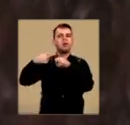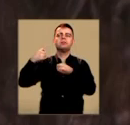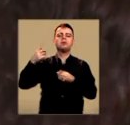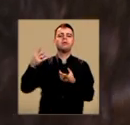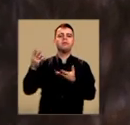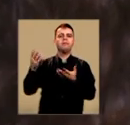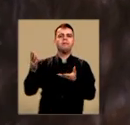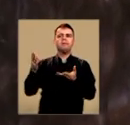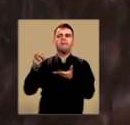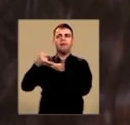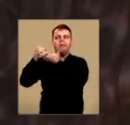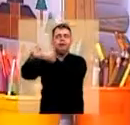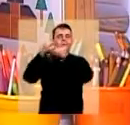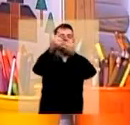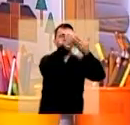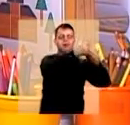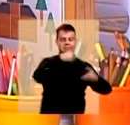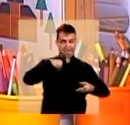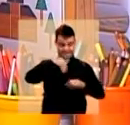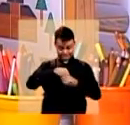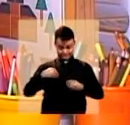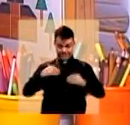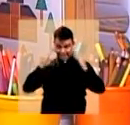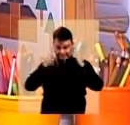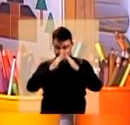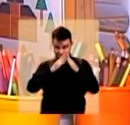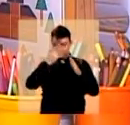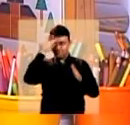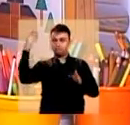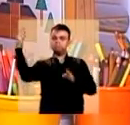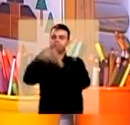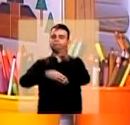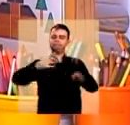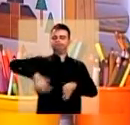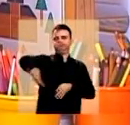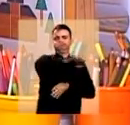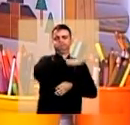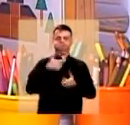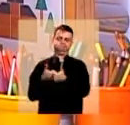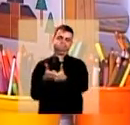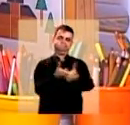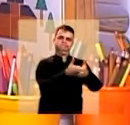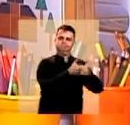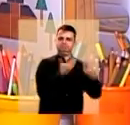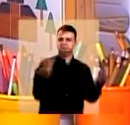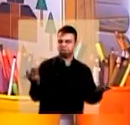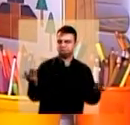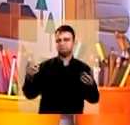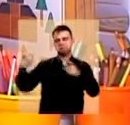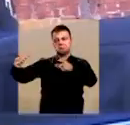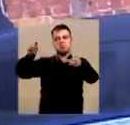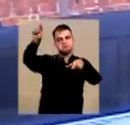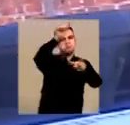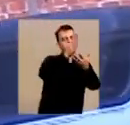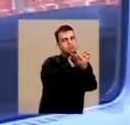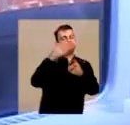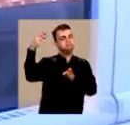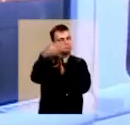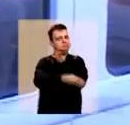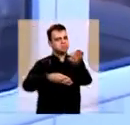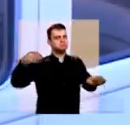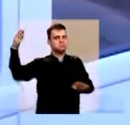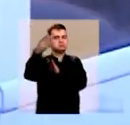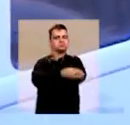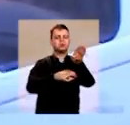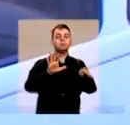também, porque aqui na minha casa, né, costuma vir pessoas só do bairro. Às vezes vem de outros bairros também. Só que aí,